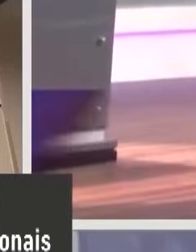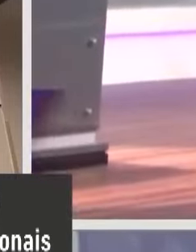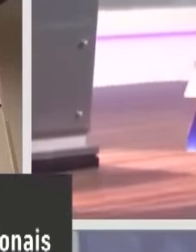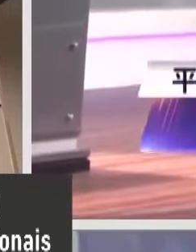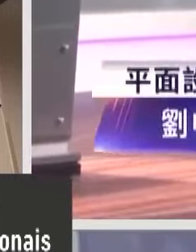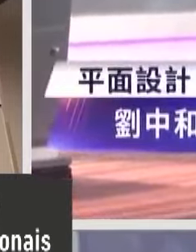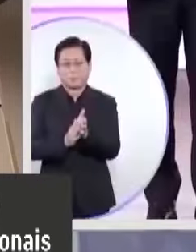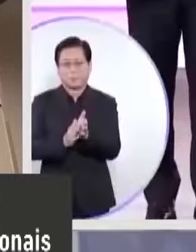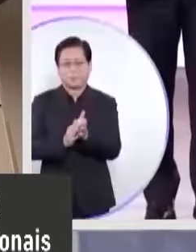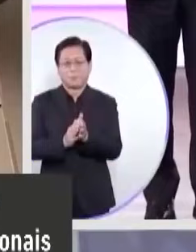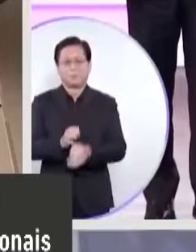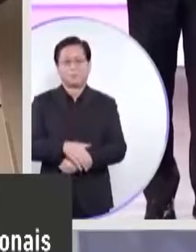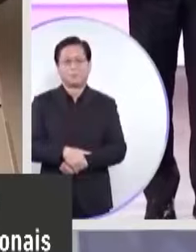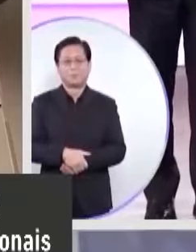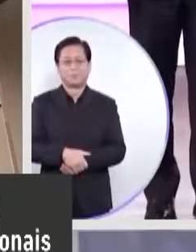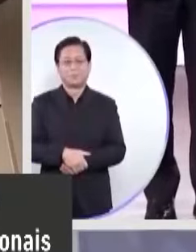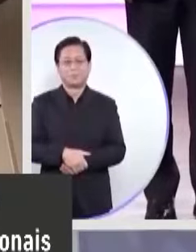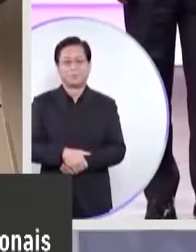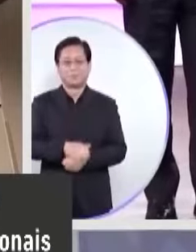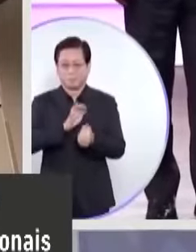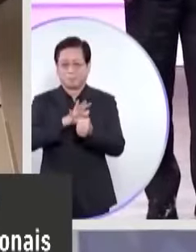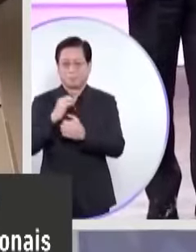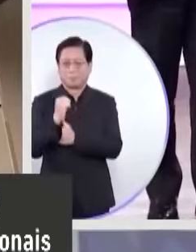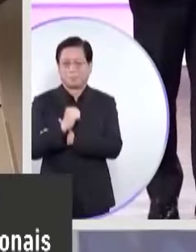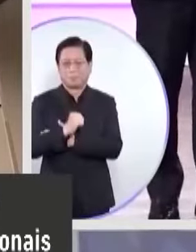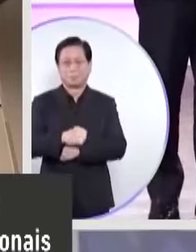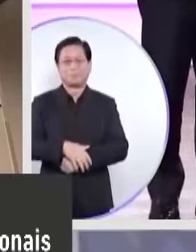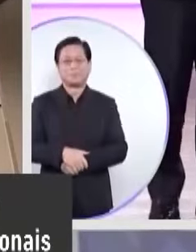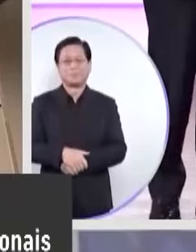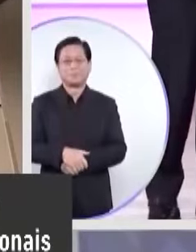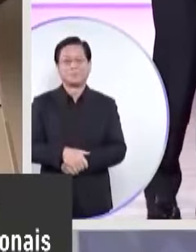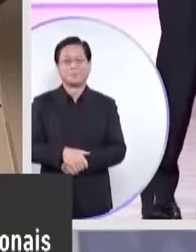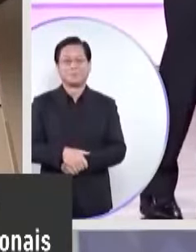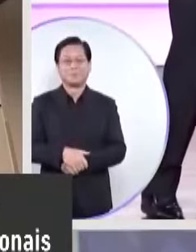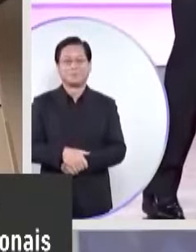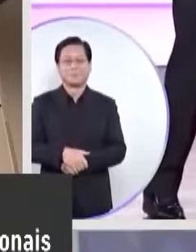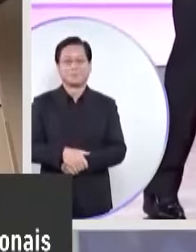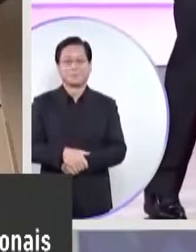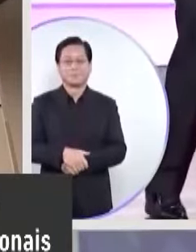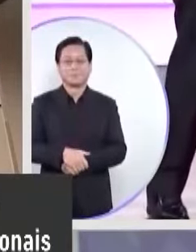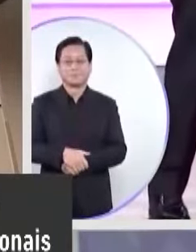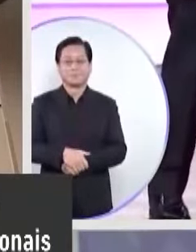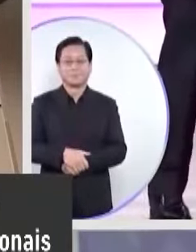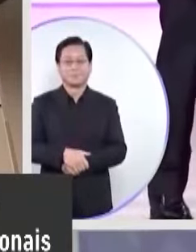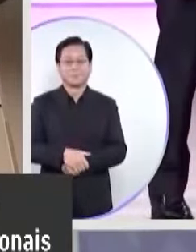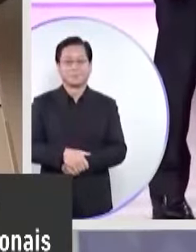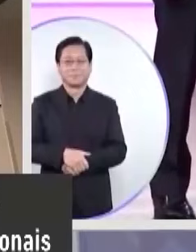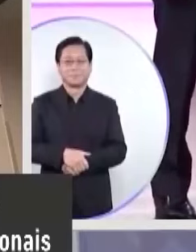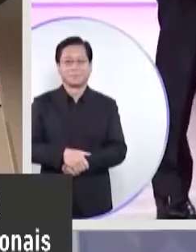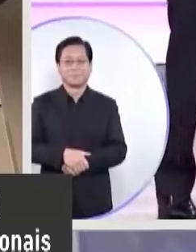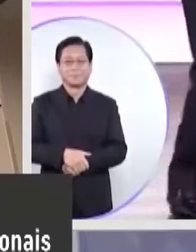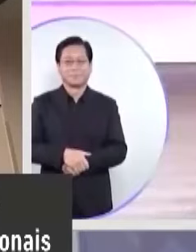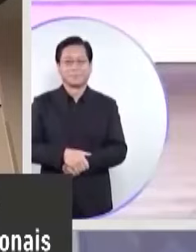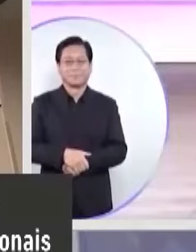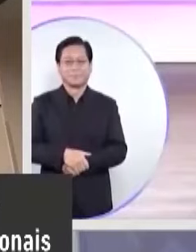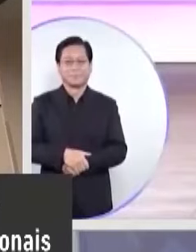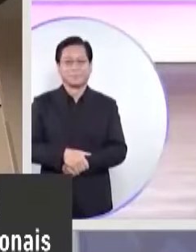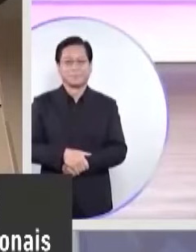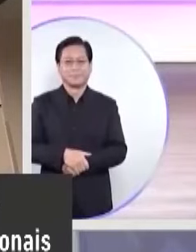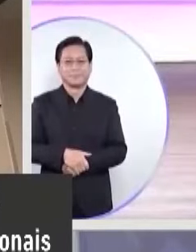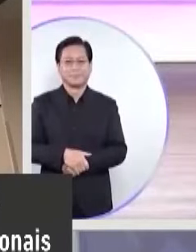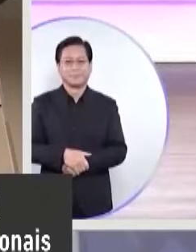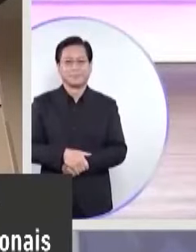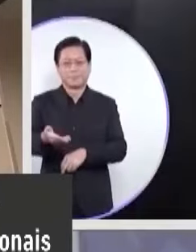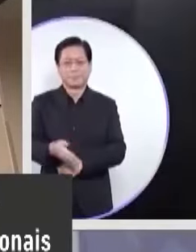pelo presidente Xin realmente pode ser benéfico para o Brasil mas sempre lembrando que a China é muito